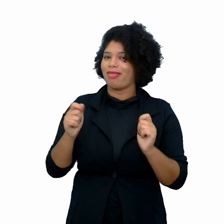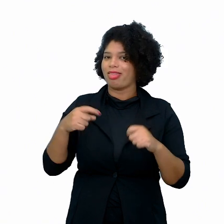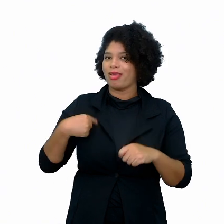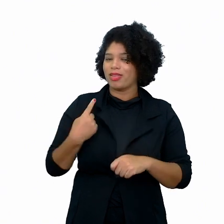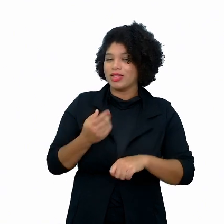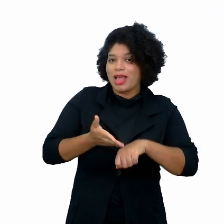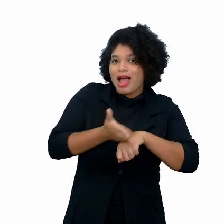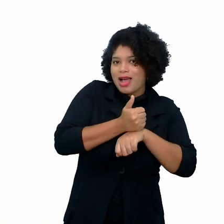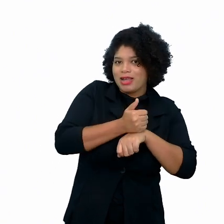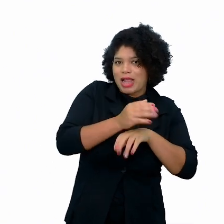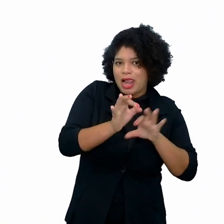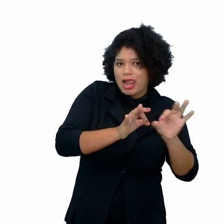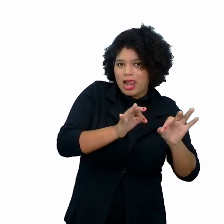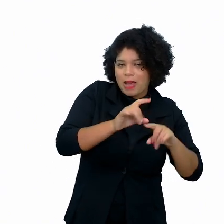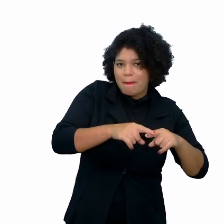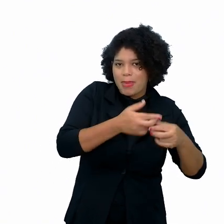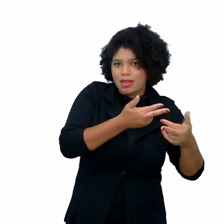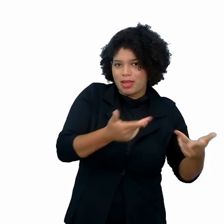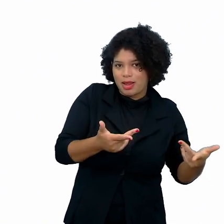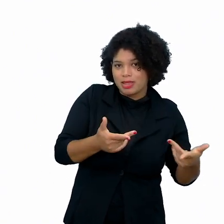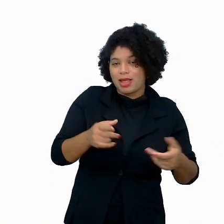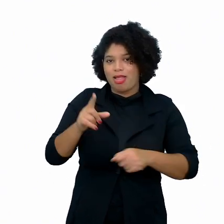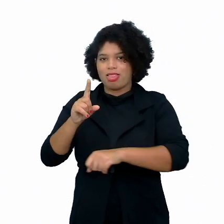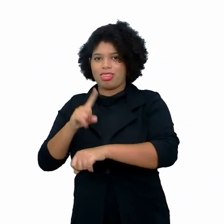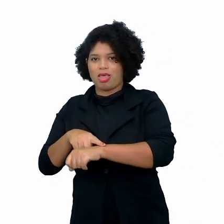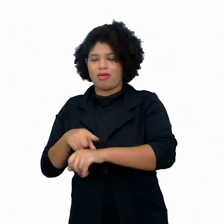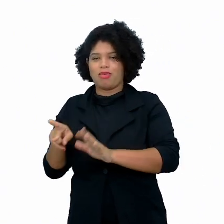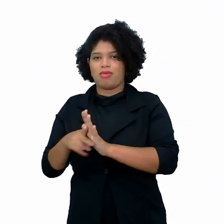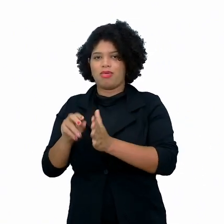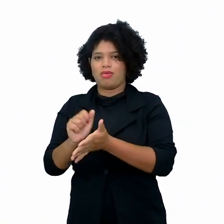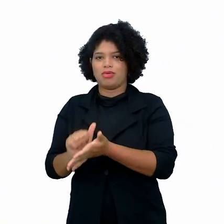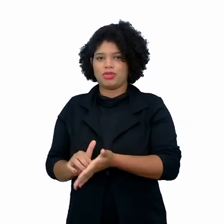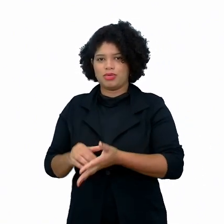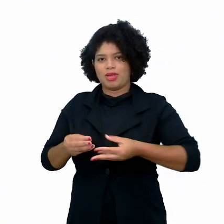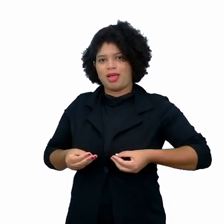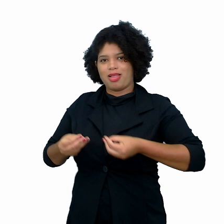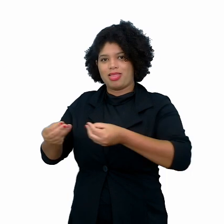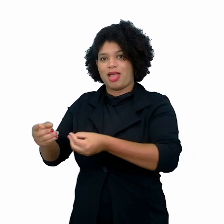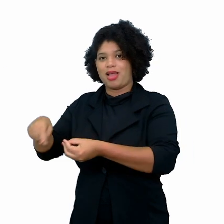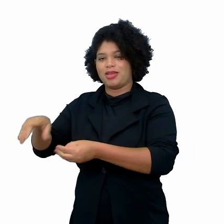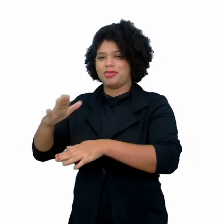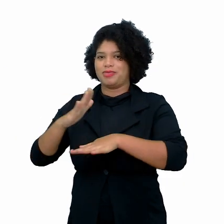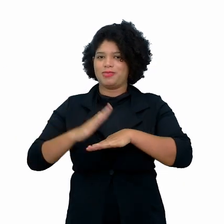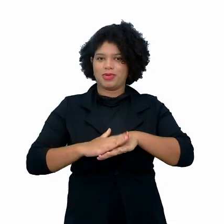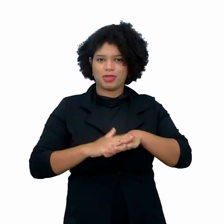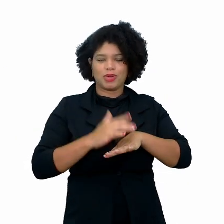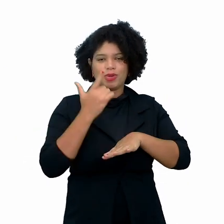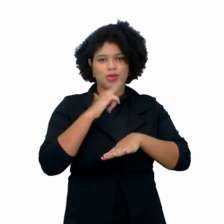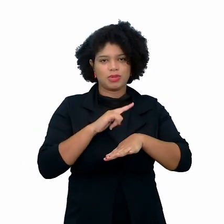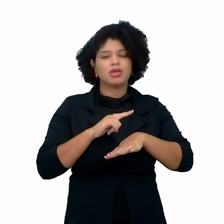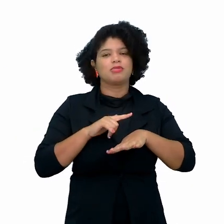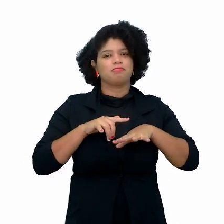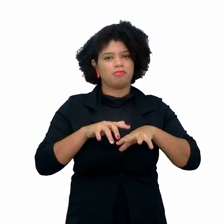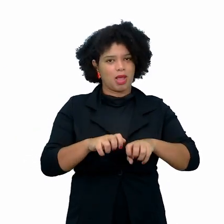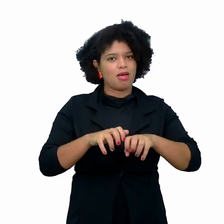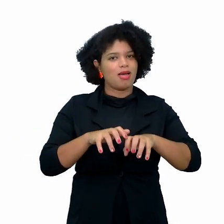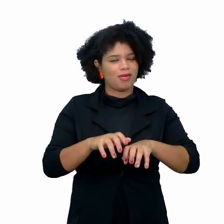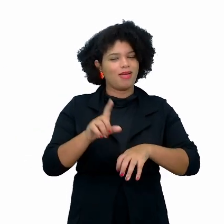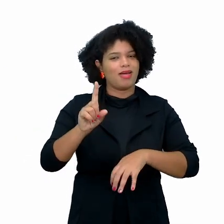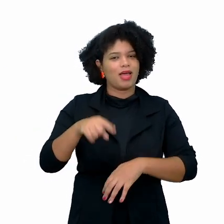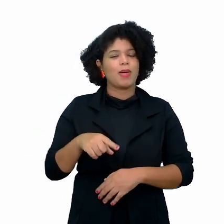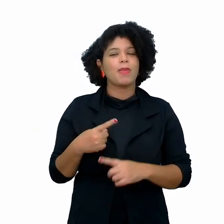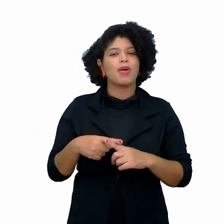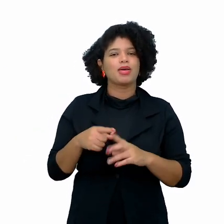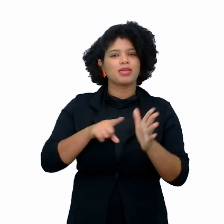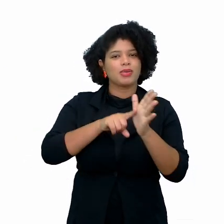antecipadamente, pois nesse momento as crianças irão colocar mão na massa, pesquisando sobre ele, né,